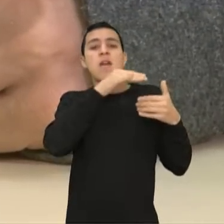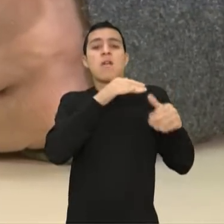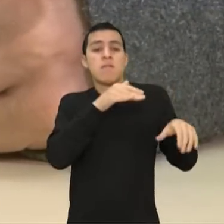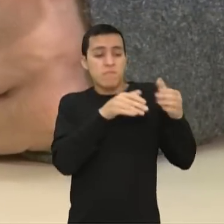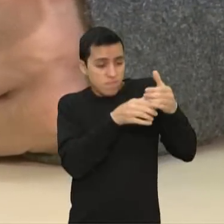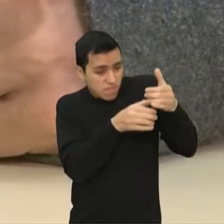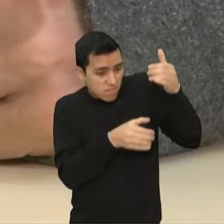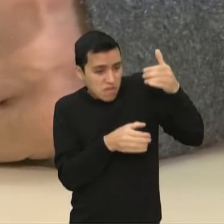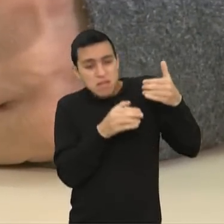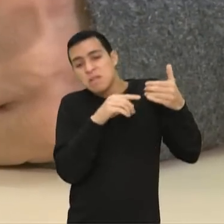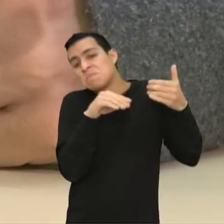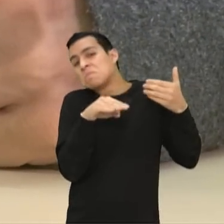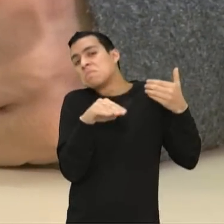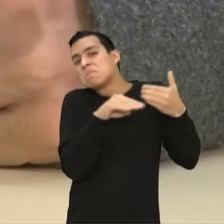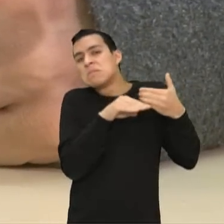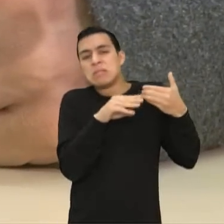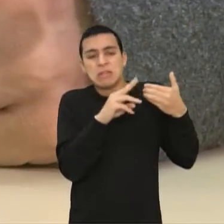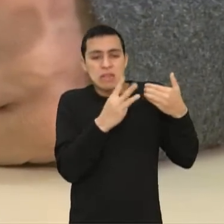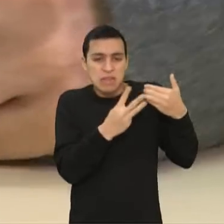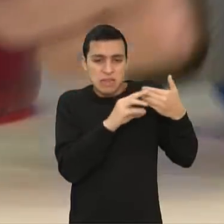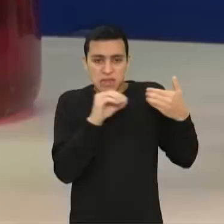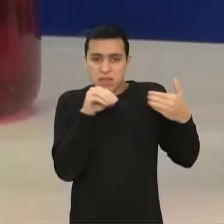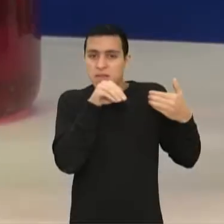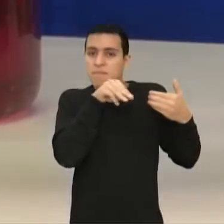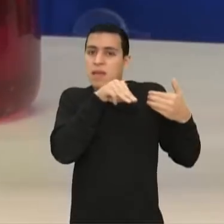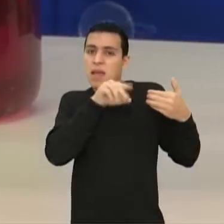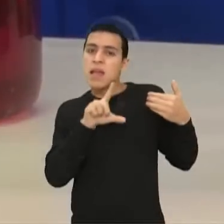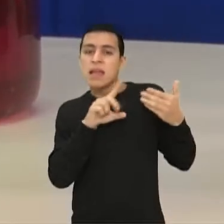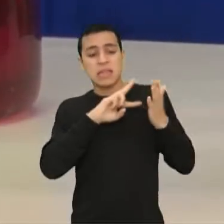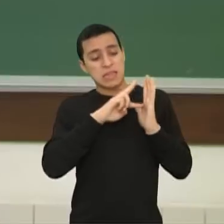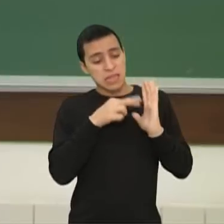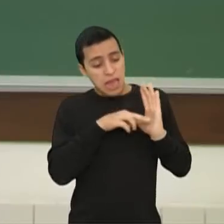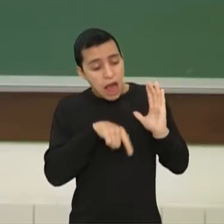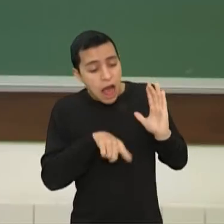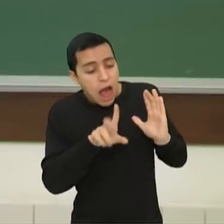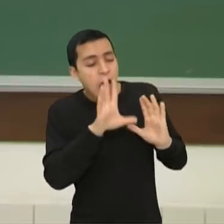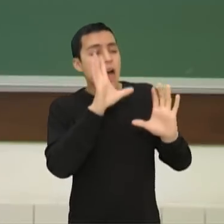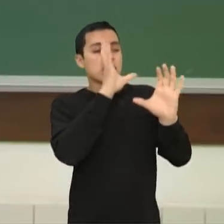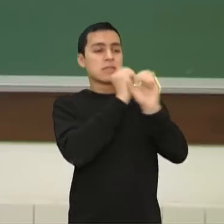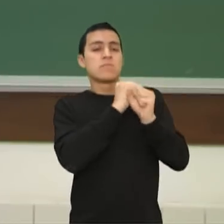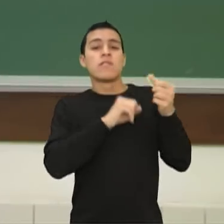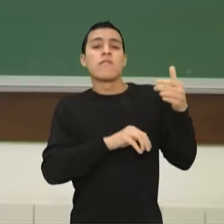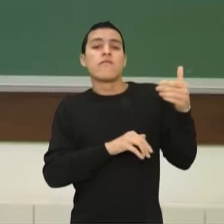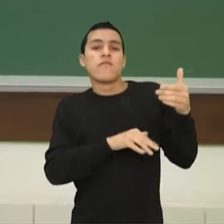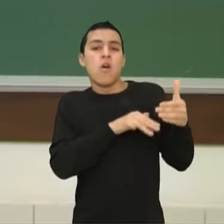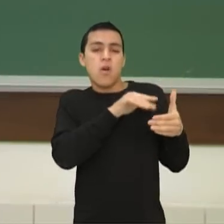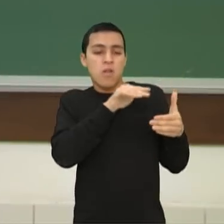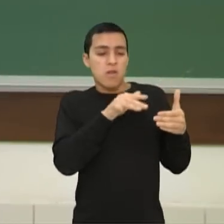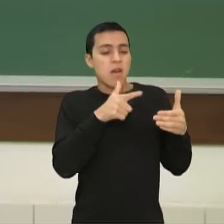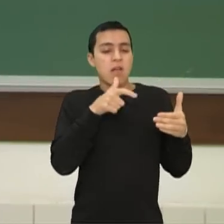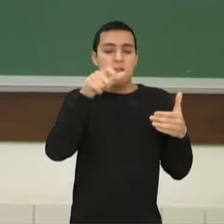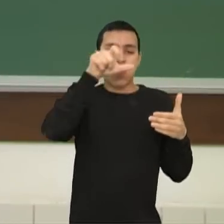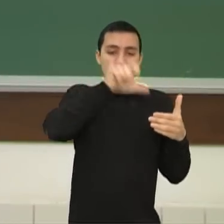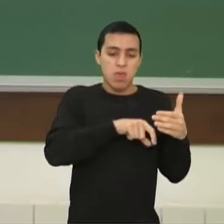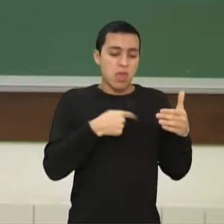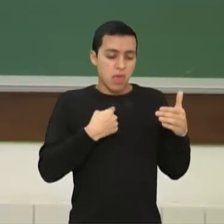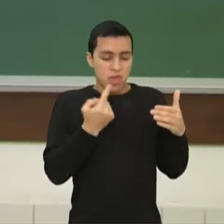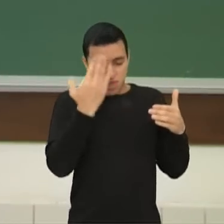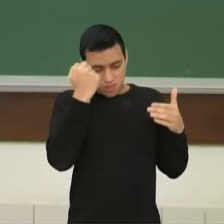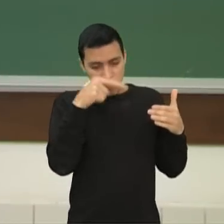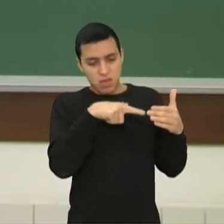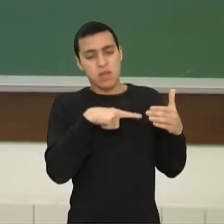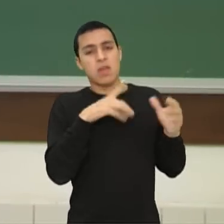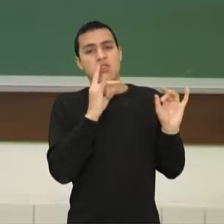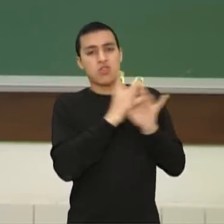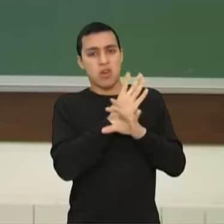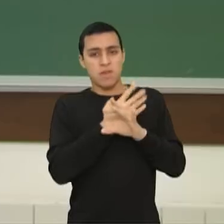marcando aproximadamente 300 ml. Então, eu sei quanto de volume do líquido eu apresento.